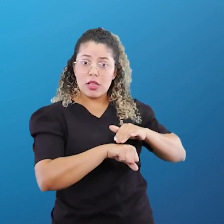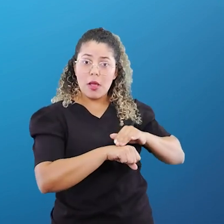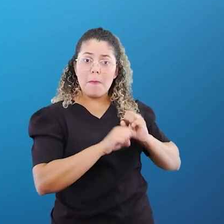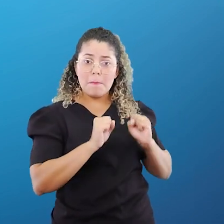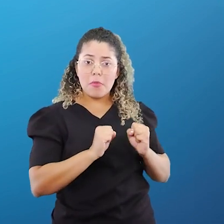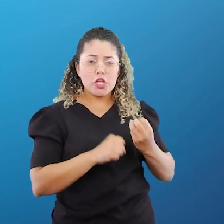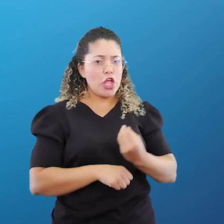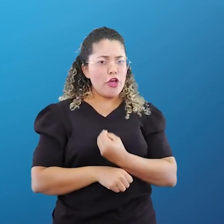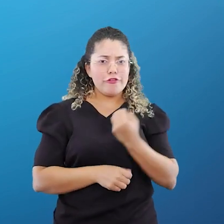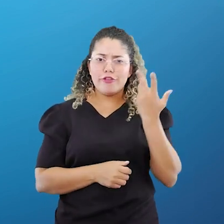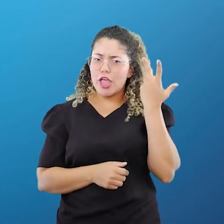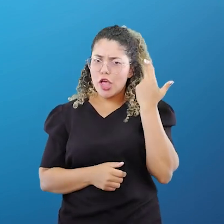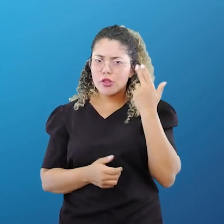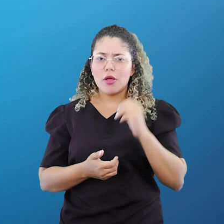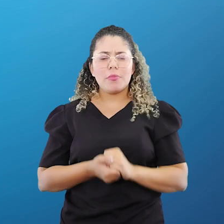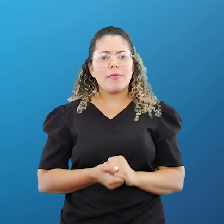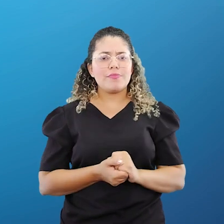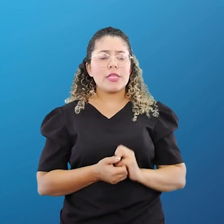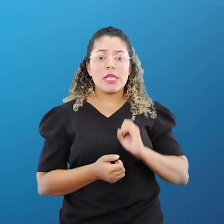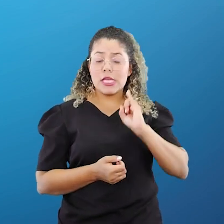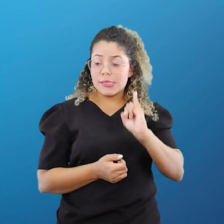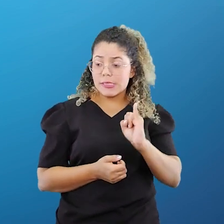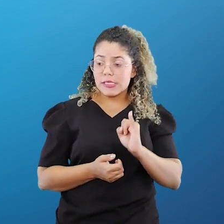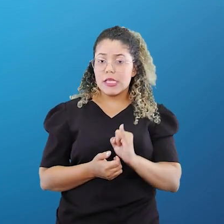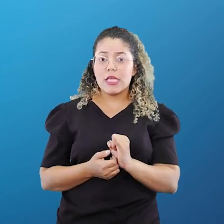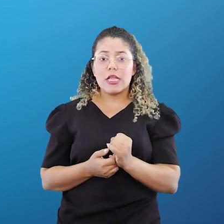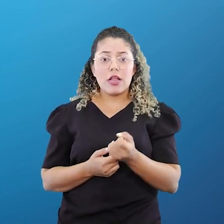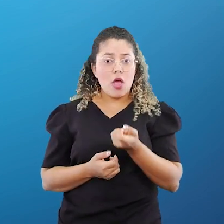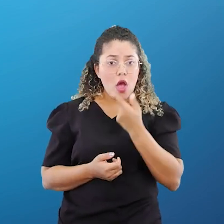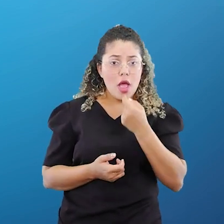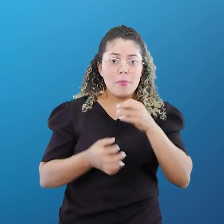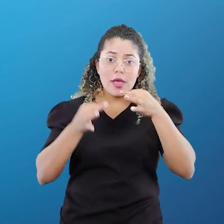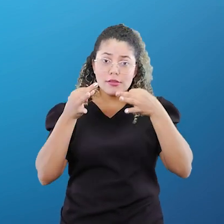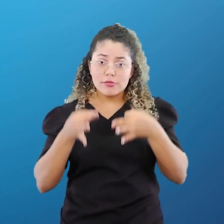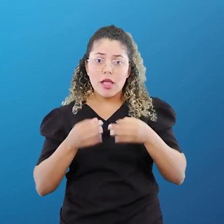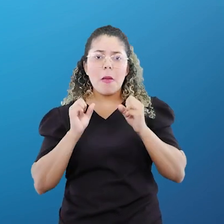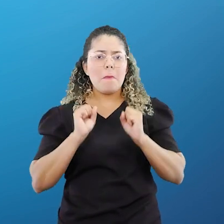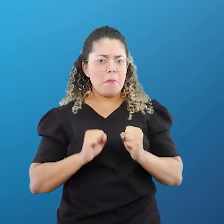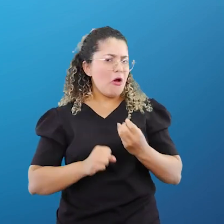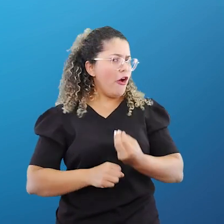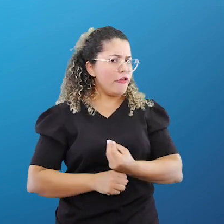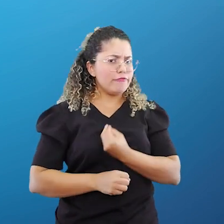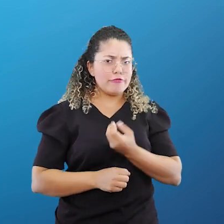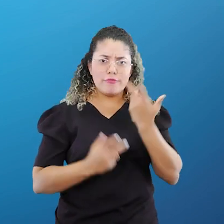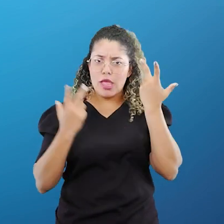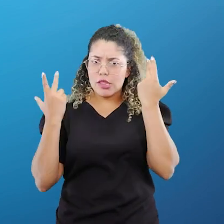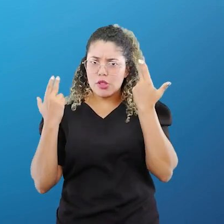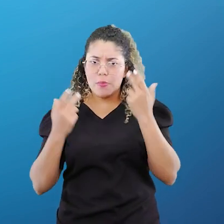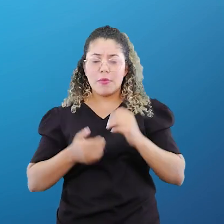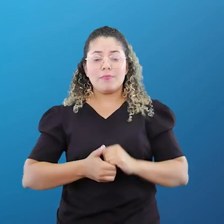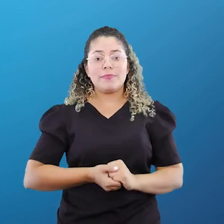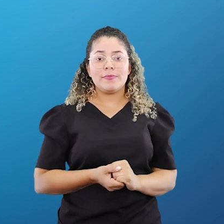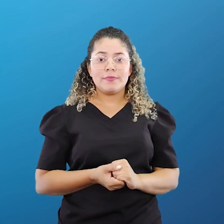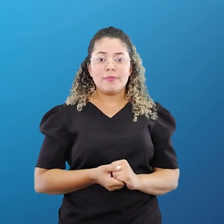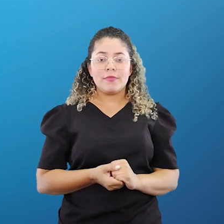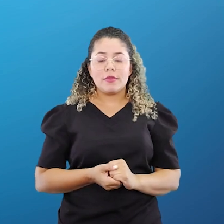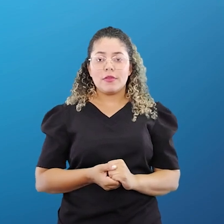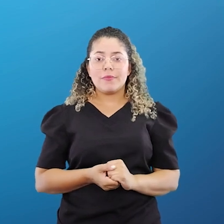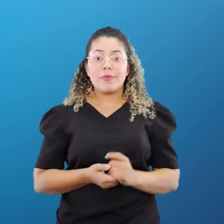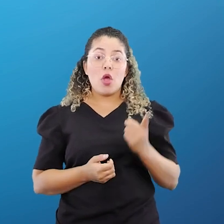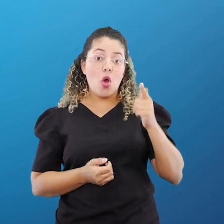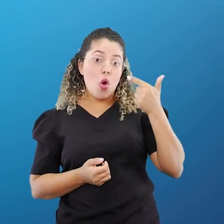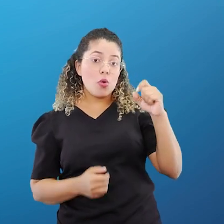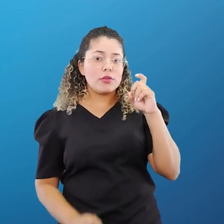pode ter uma vida normal. Se ele receber a medicação correta, ele pode ter uma vida normal. Mais um